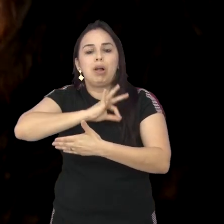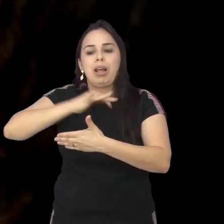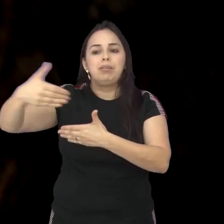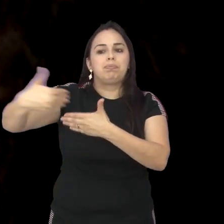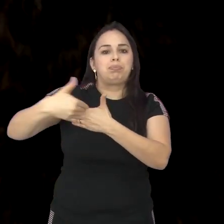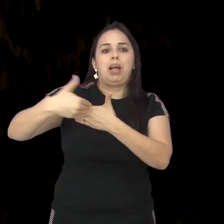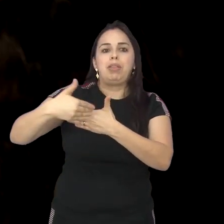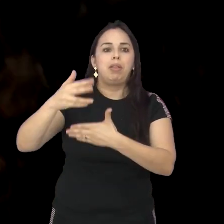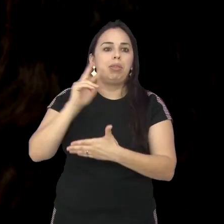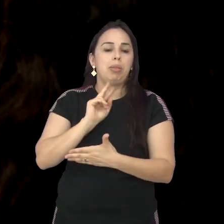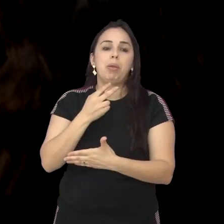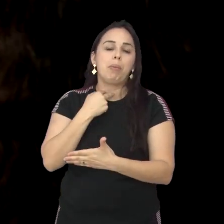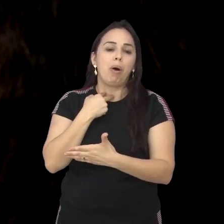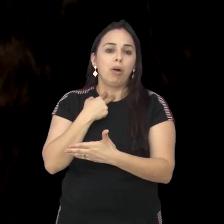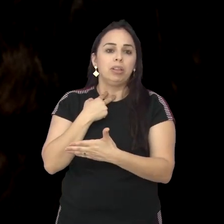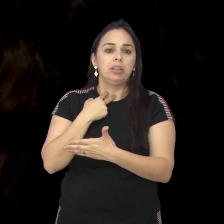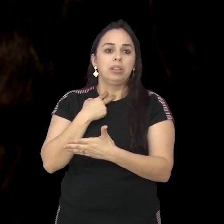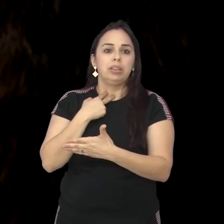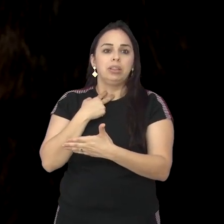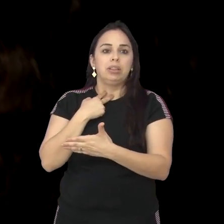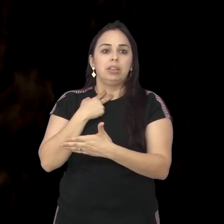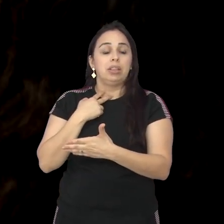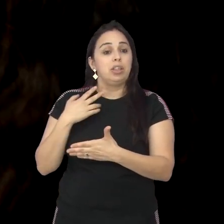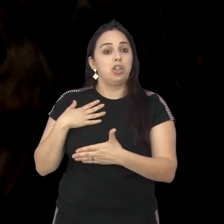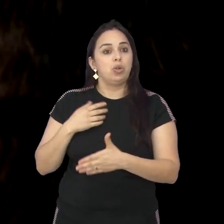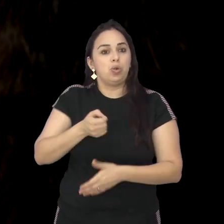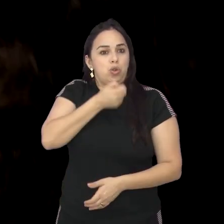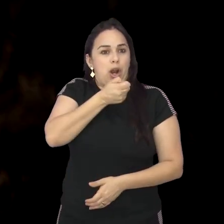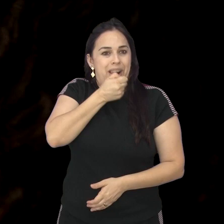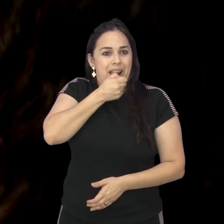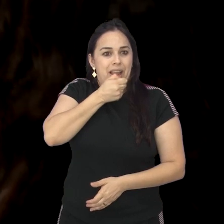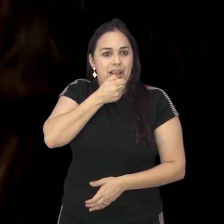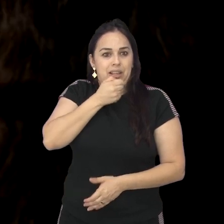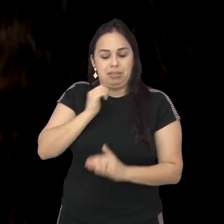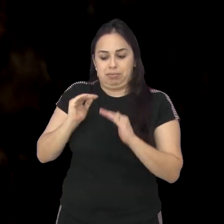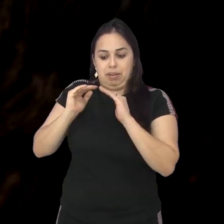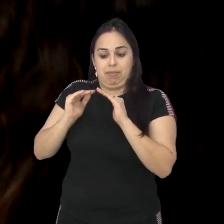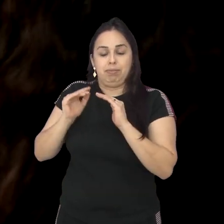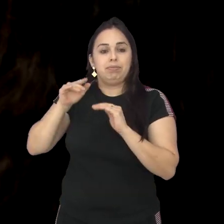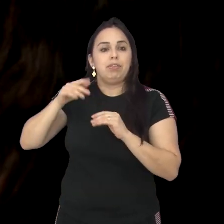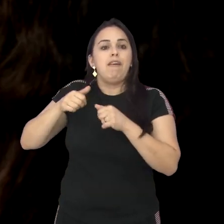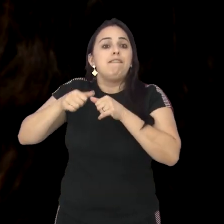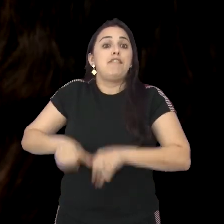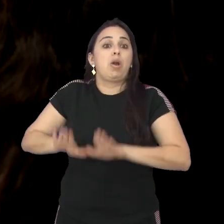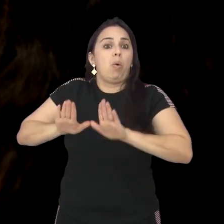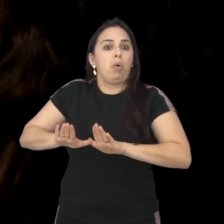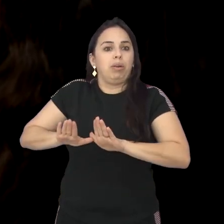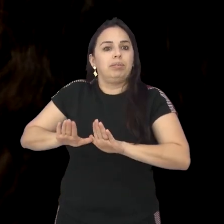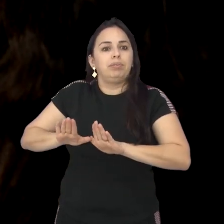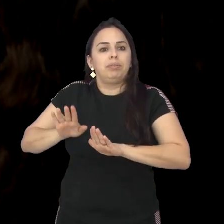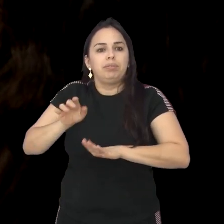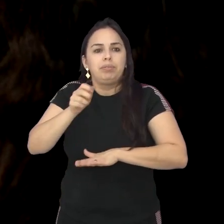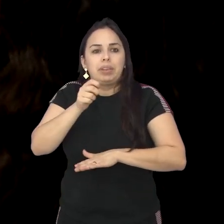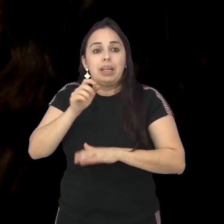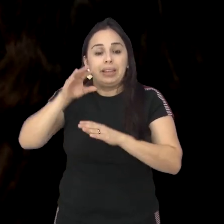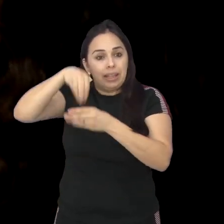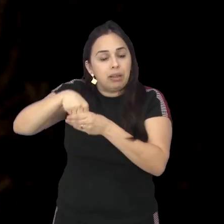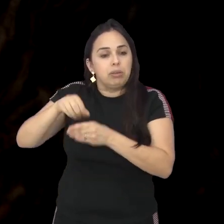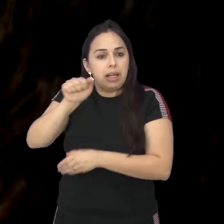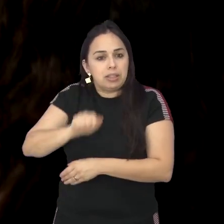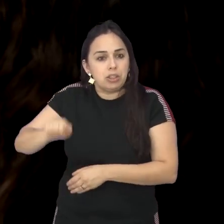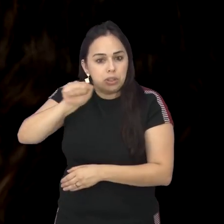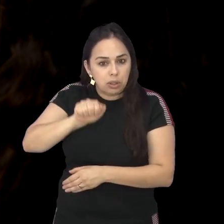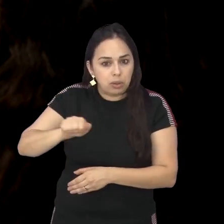jornalistas todos ficaram dentro do Pinheirinho, onde era a SAB, né, a Sociedade de Amigos do Bairro. Que foi